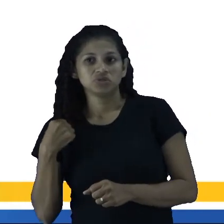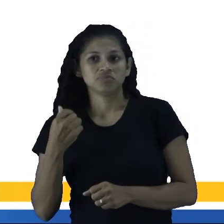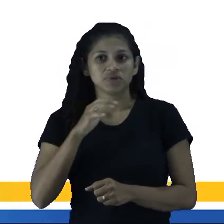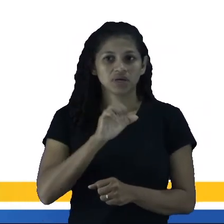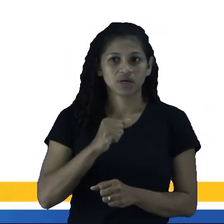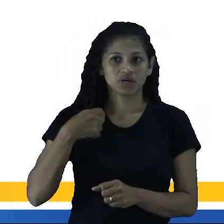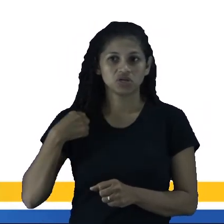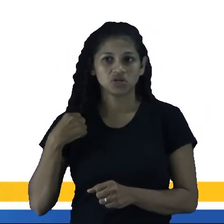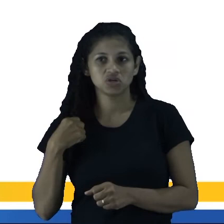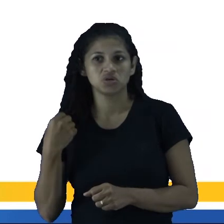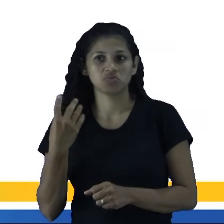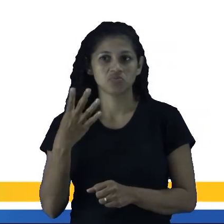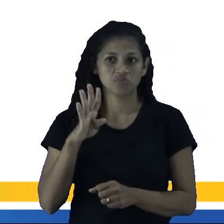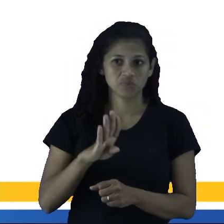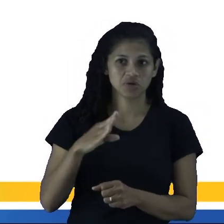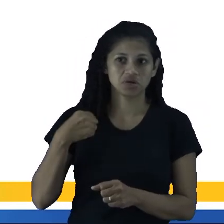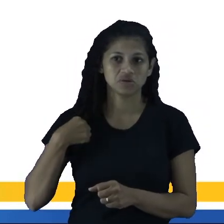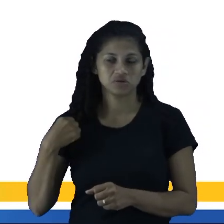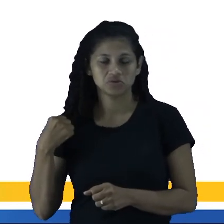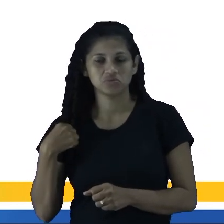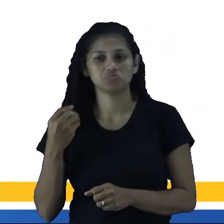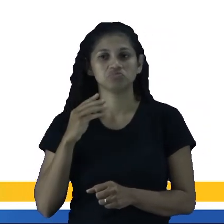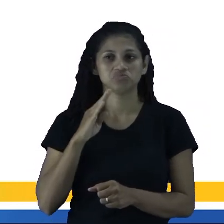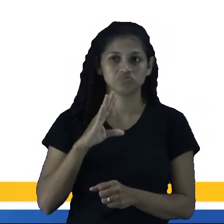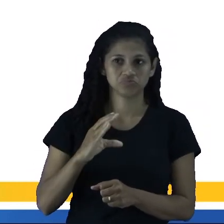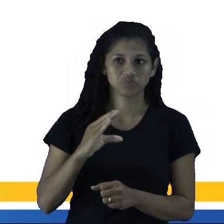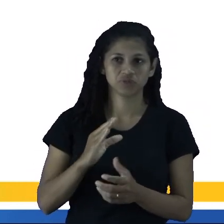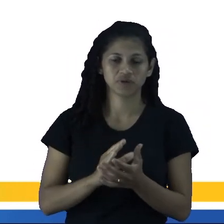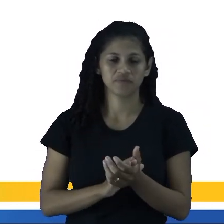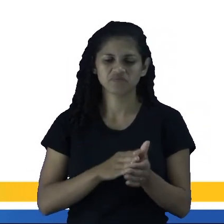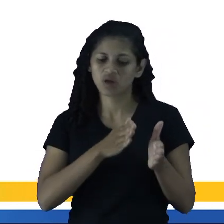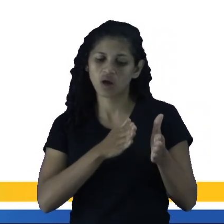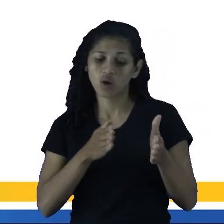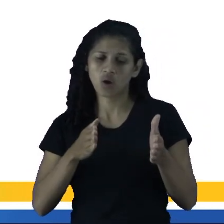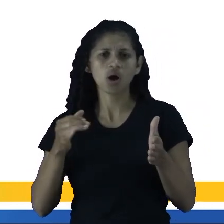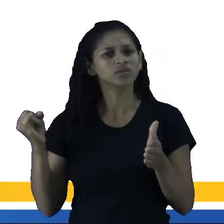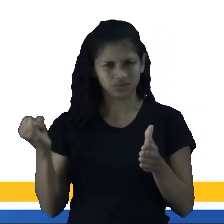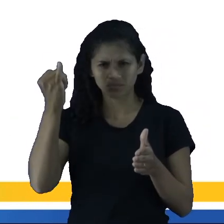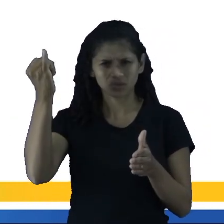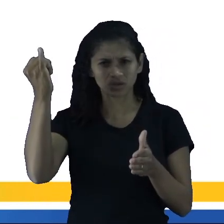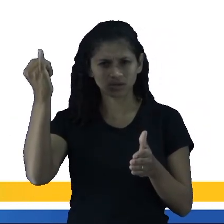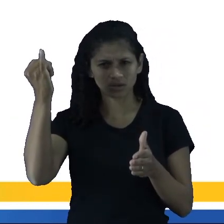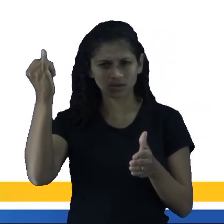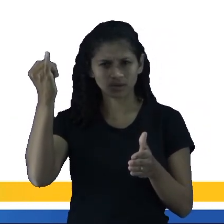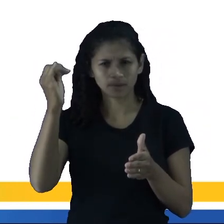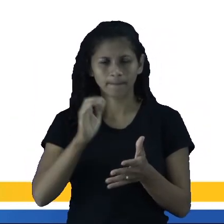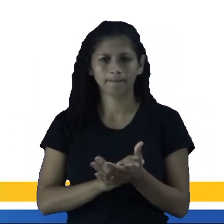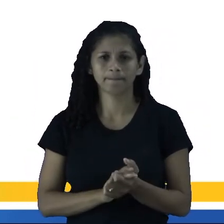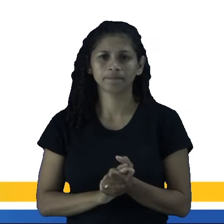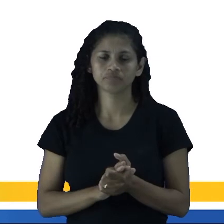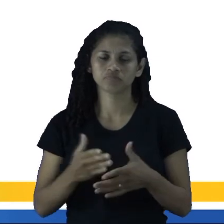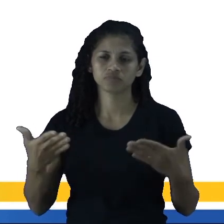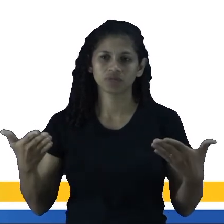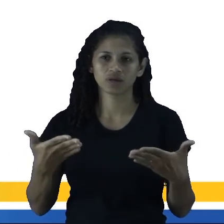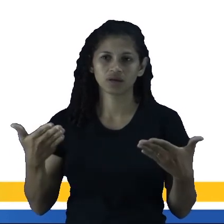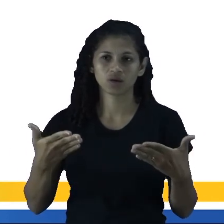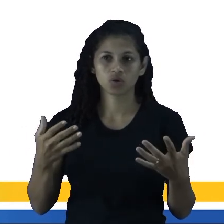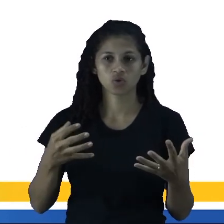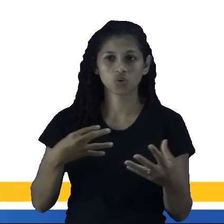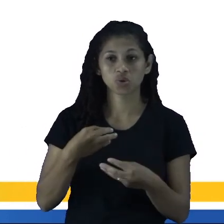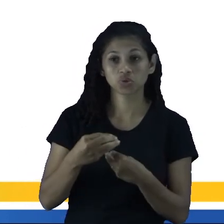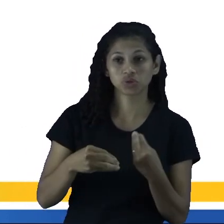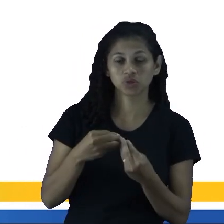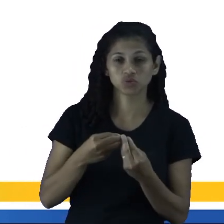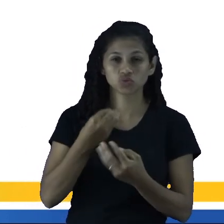mesmos 4 times. O que isso quer dizer? A ordem importa ou não importa? Agora, entre esses